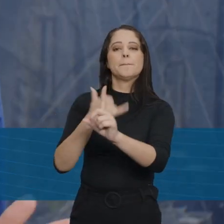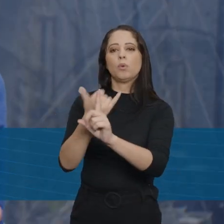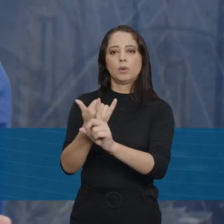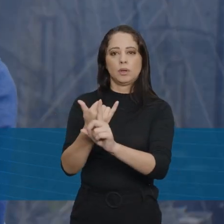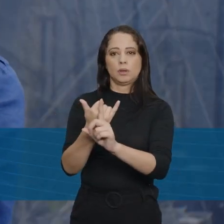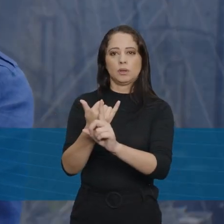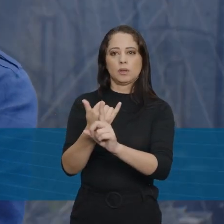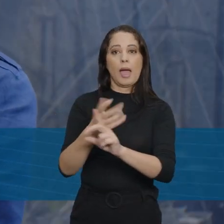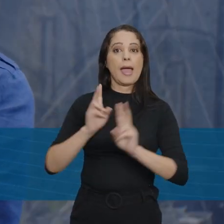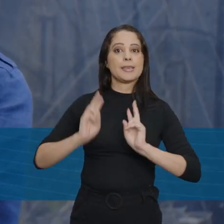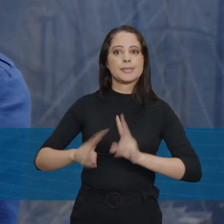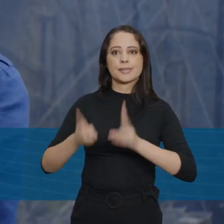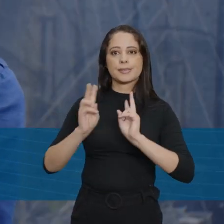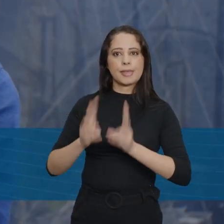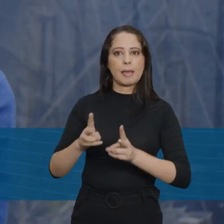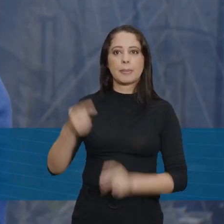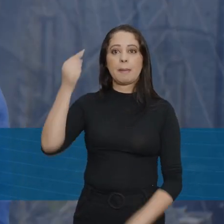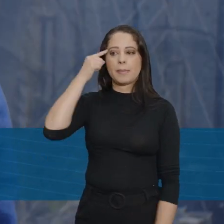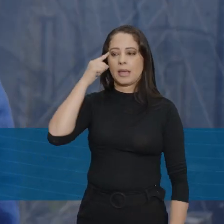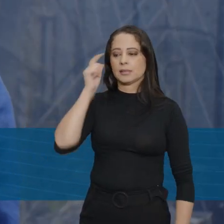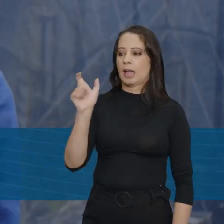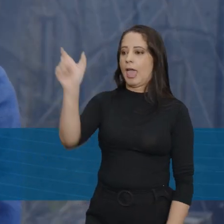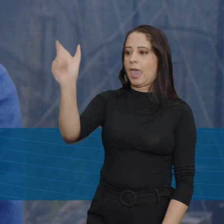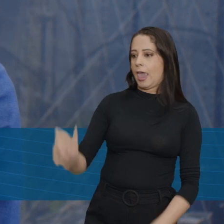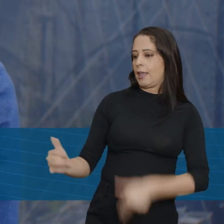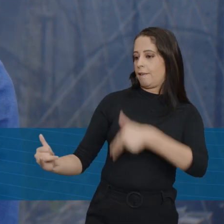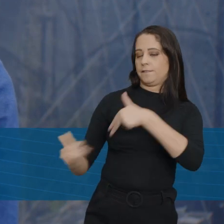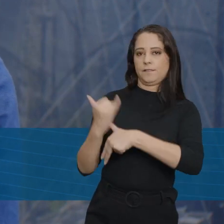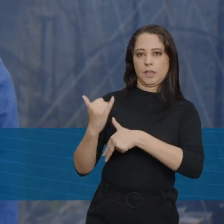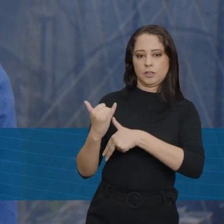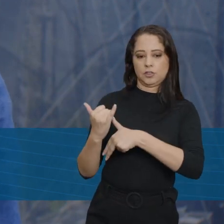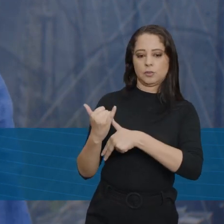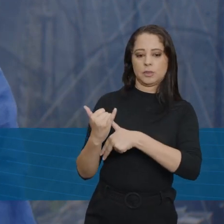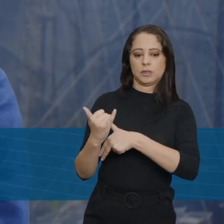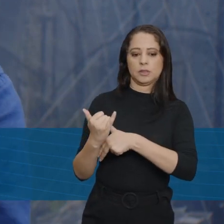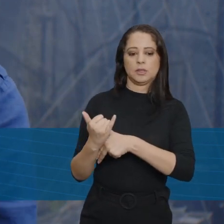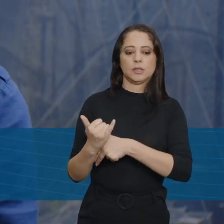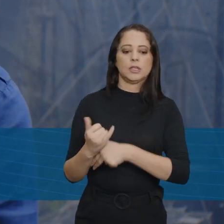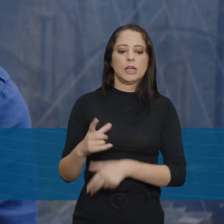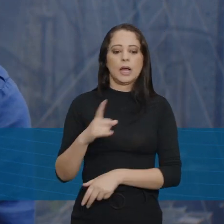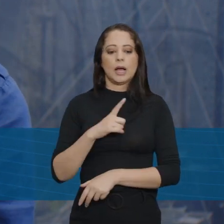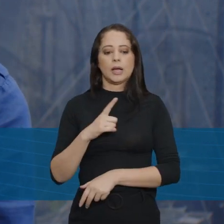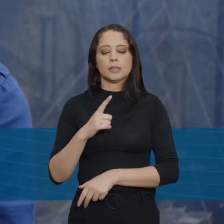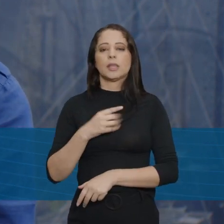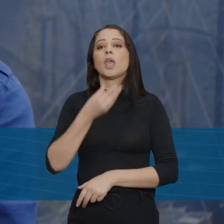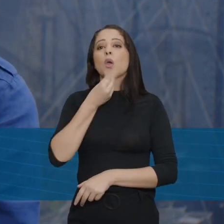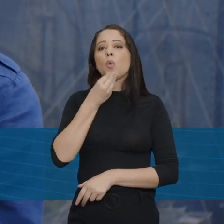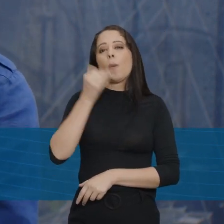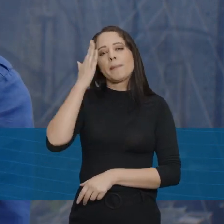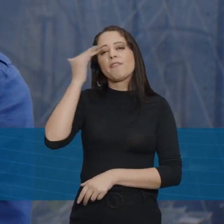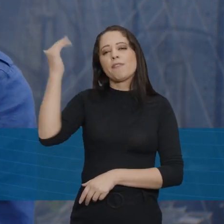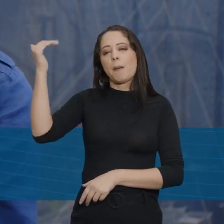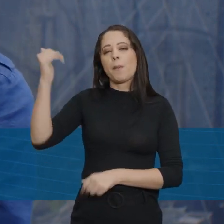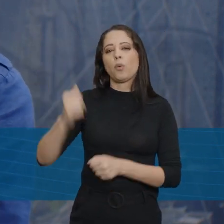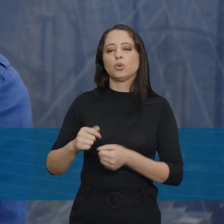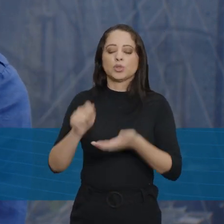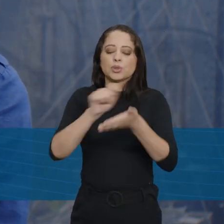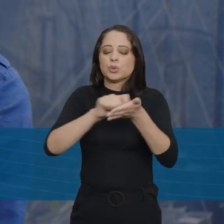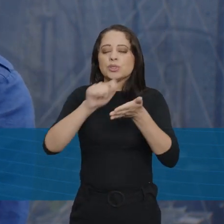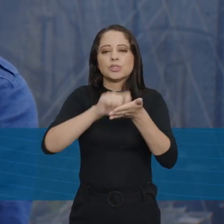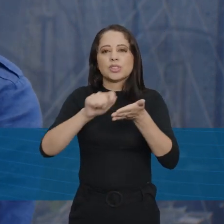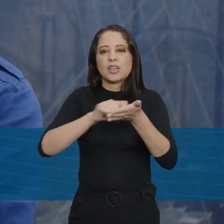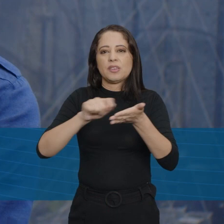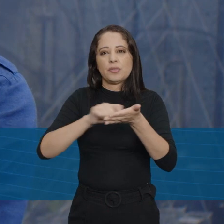bullying, para a vítima. E eu gosto bastante de um autor, que é o Theodor Adorno. Ele vai falar sobre, não necessariamente bullying, ele vai falar